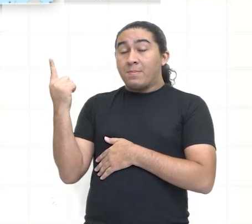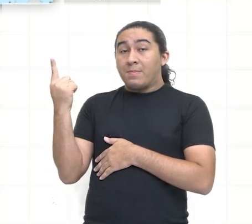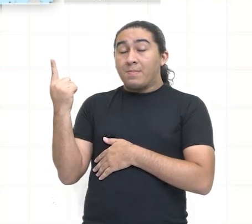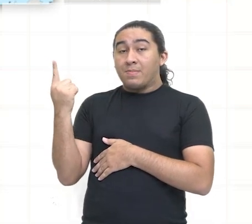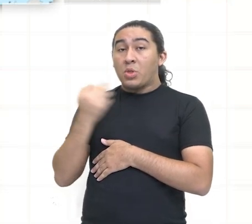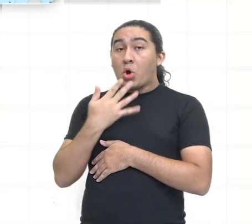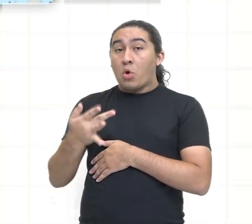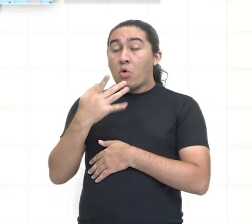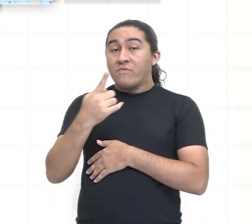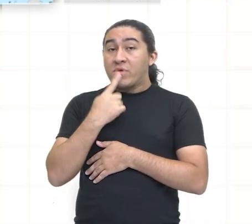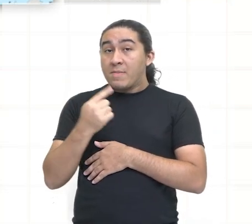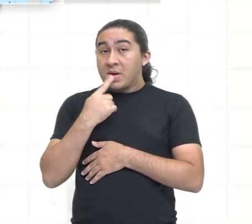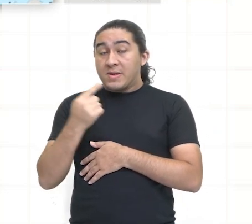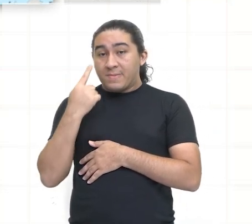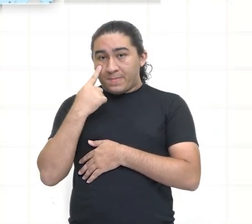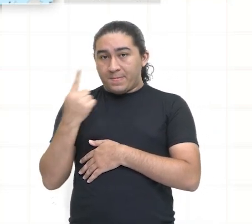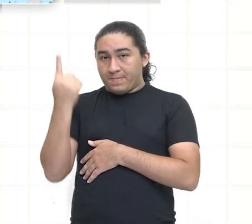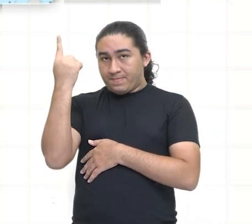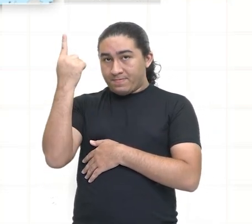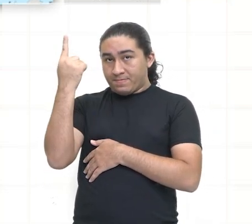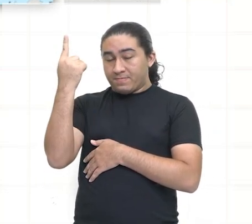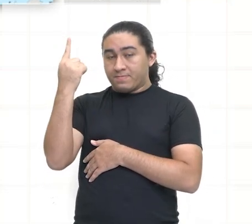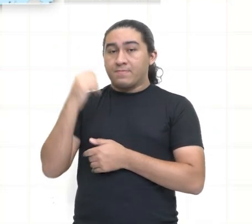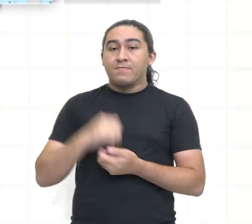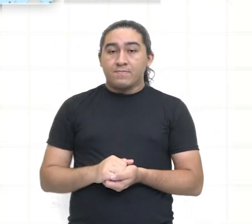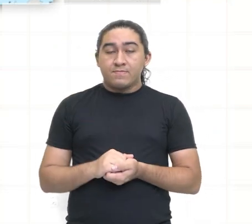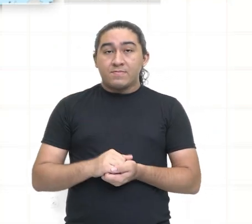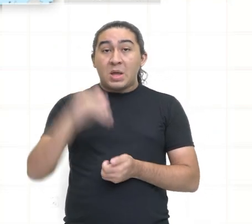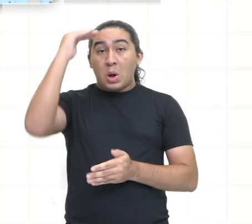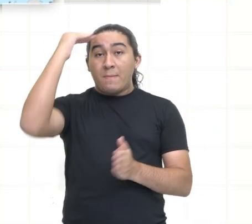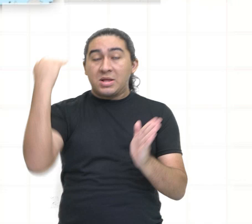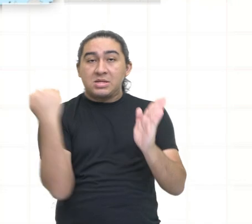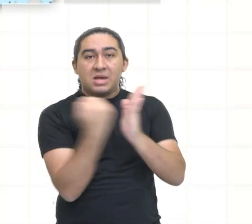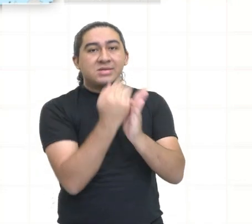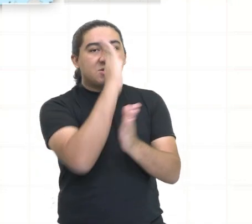de vermelho, tá, gente? Estava